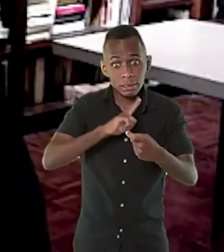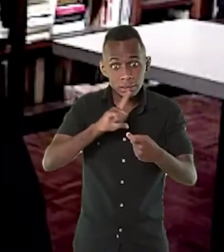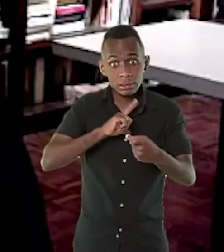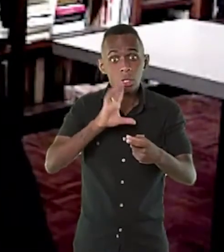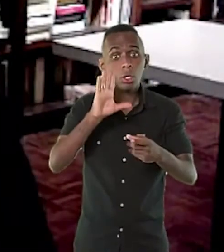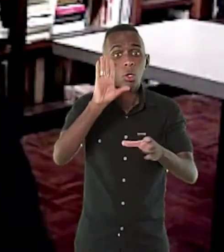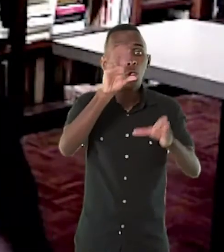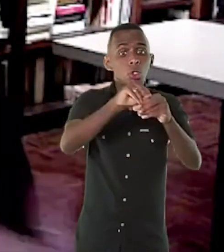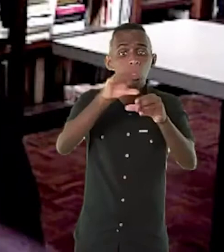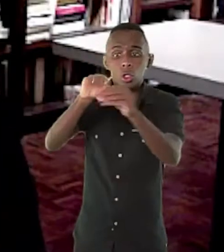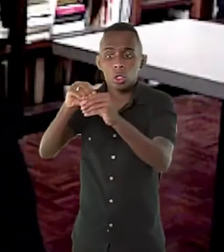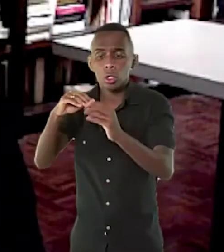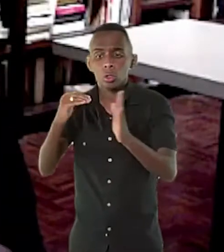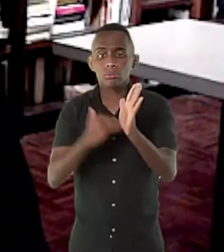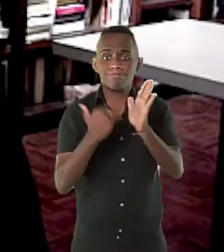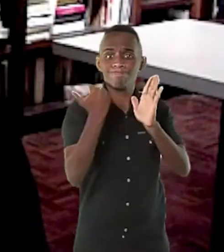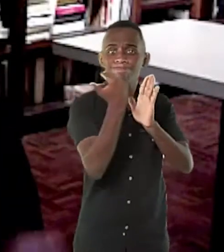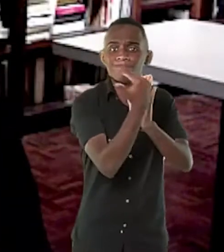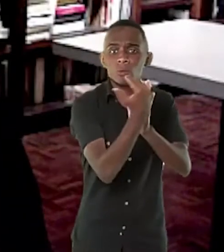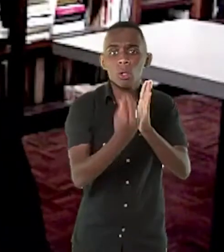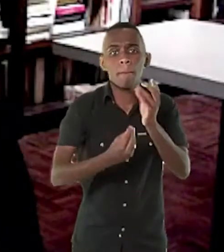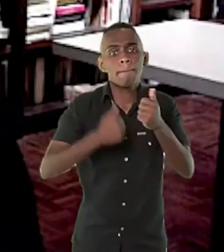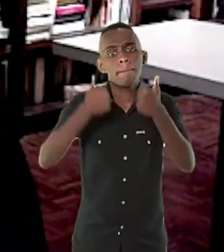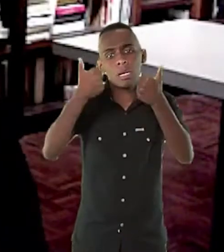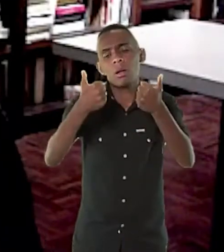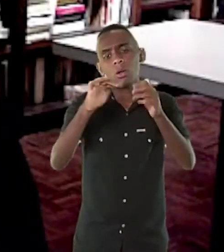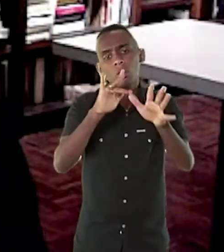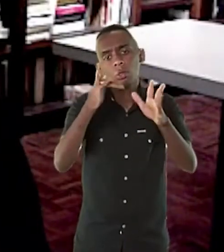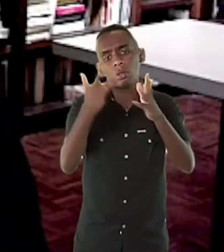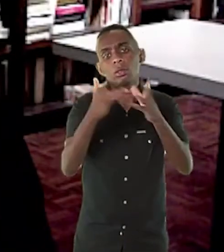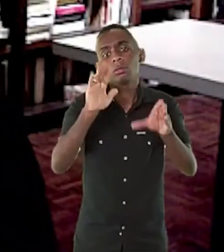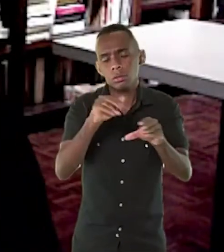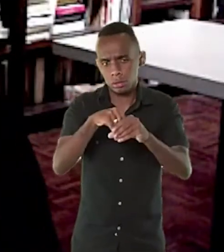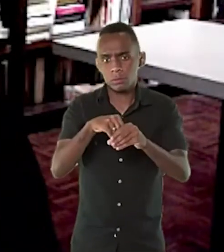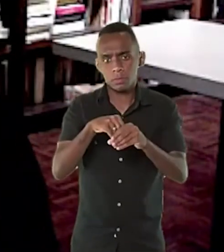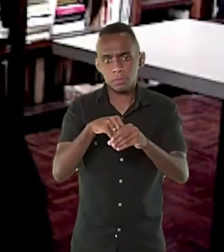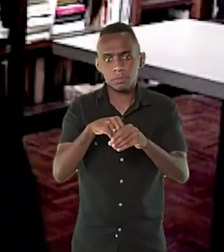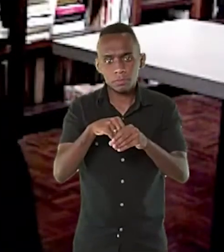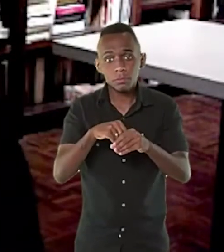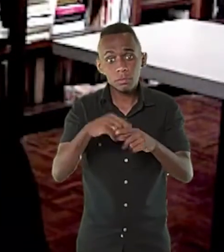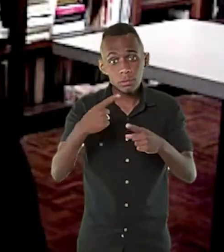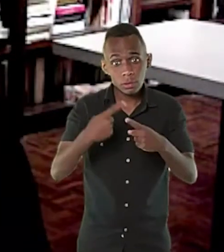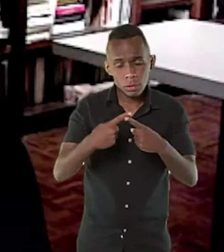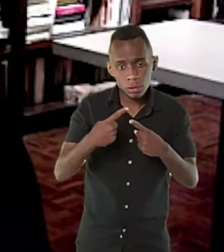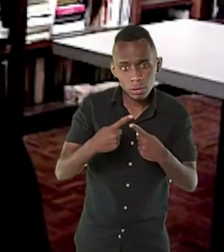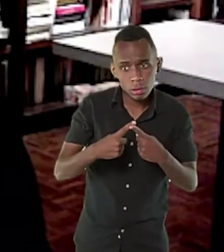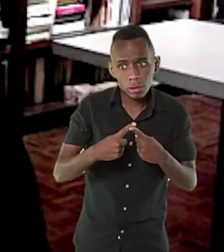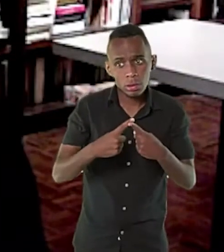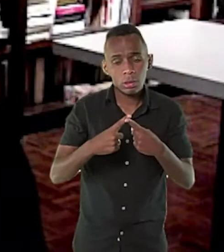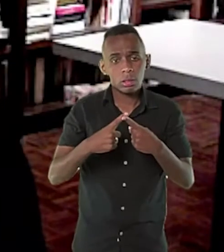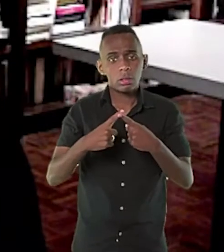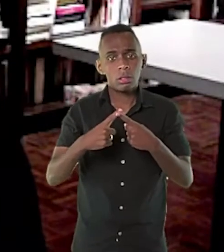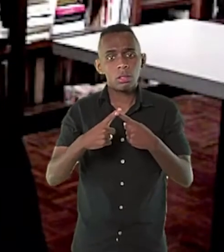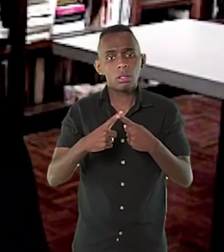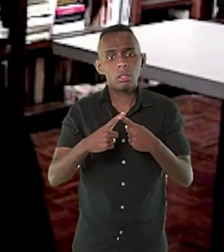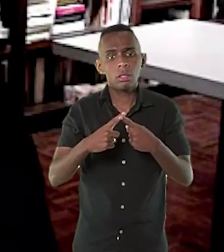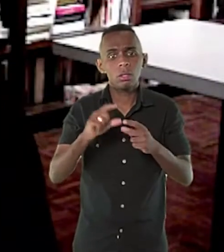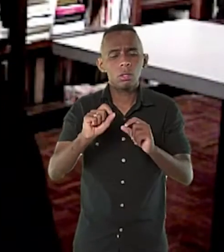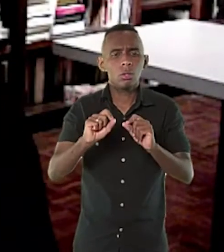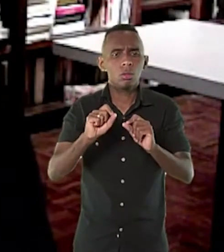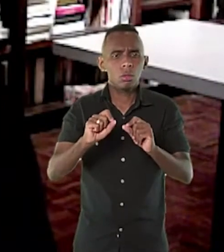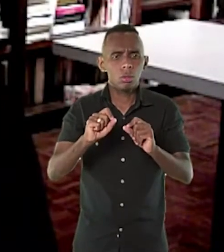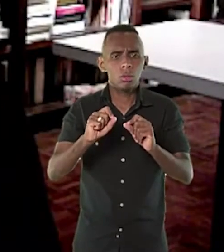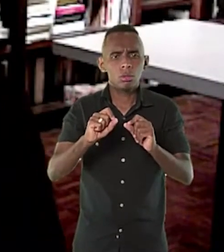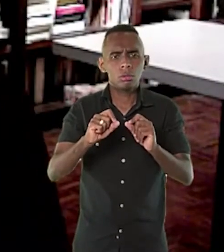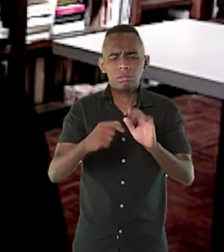que leva a um mecanismo aí de contumaz a autoexposição,